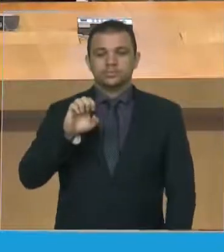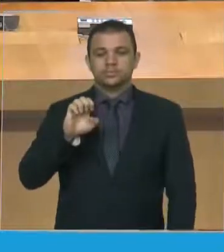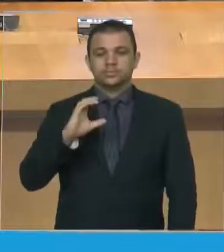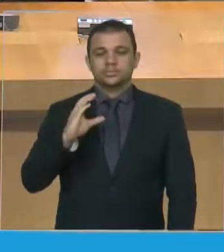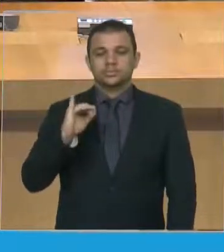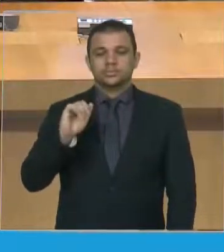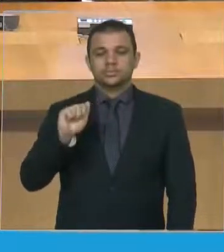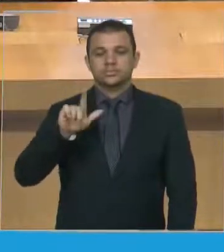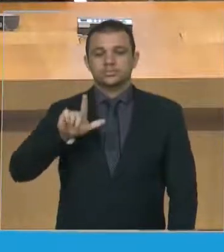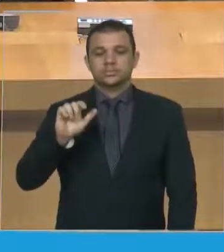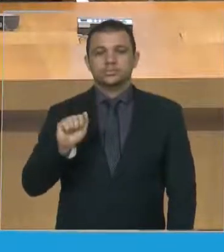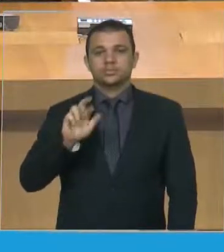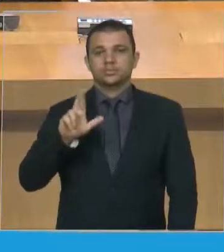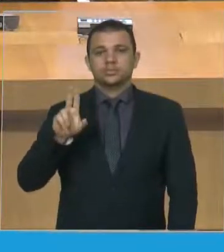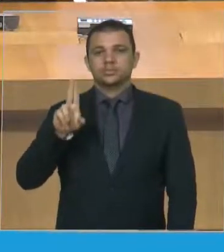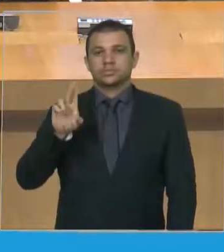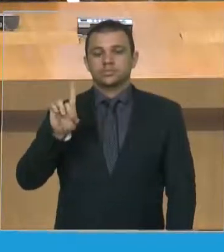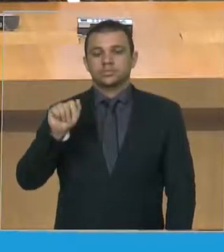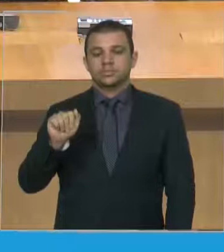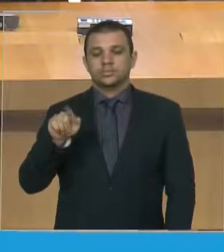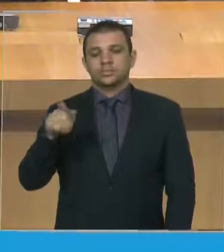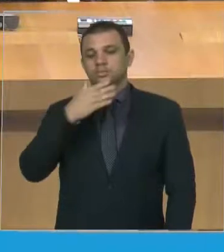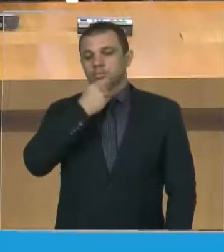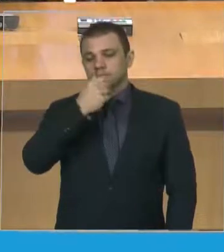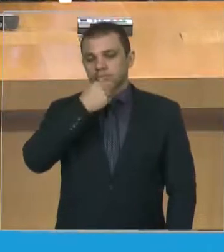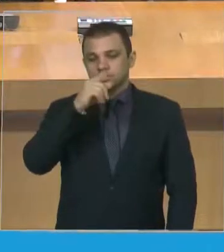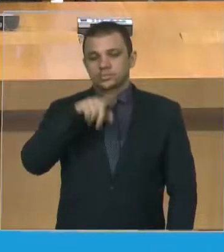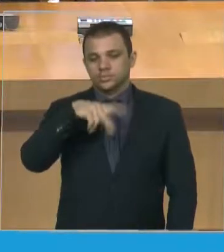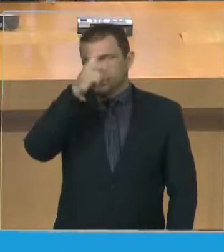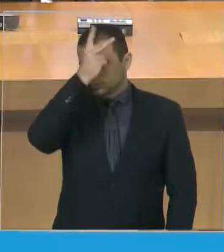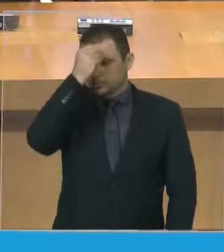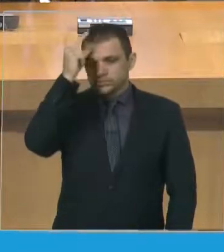Merciel Arruda, prefeito de Grajaú.